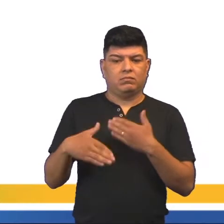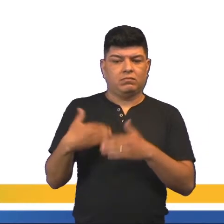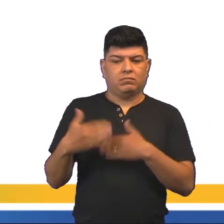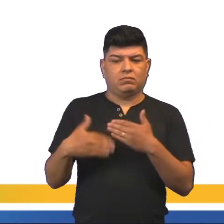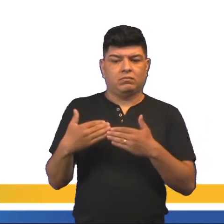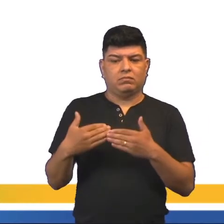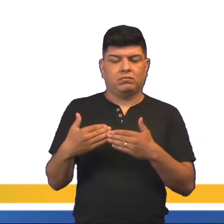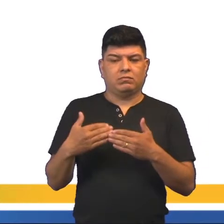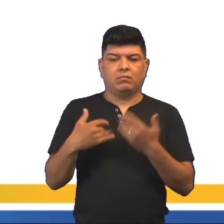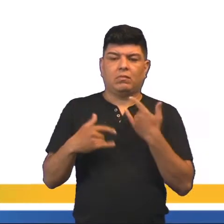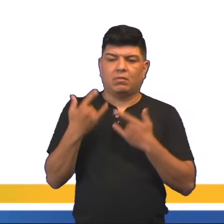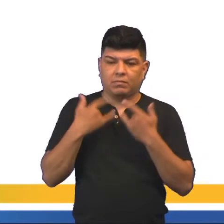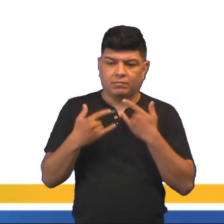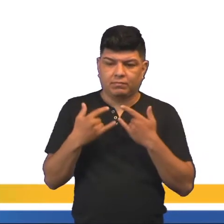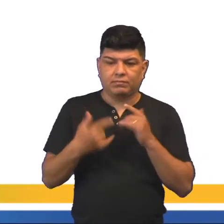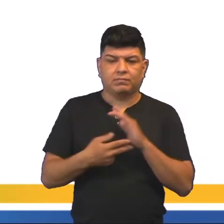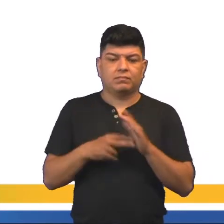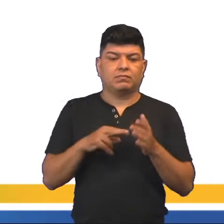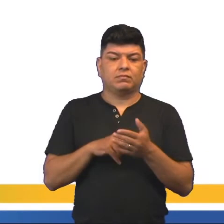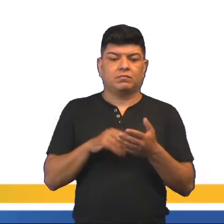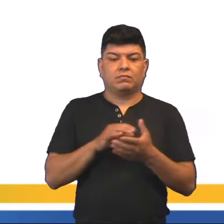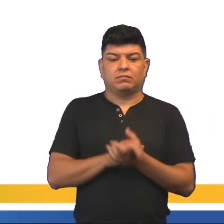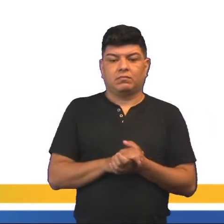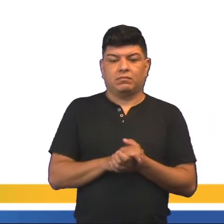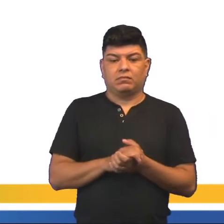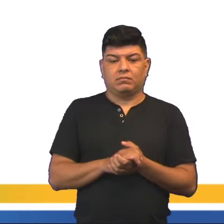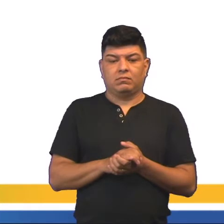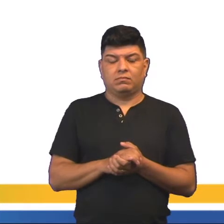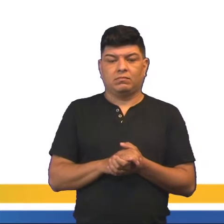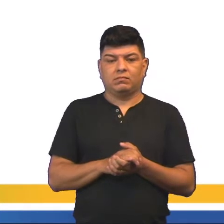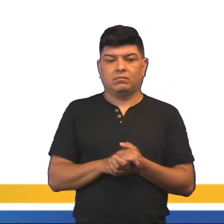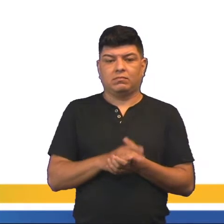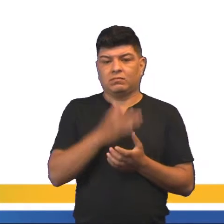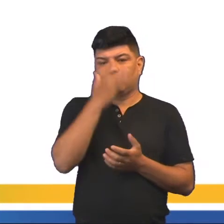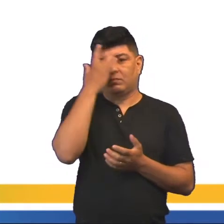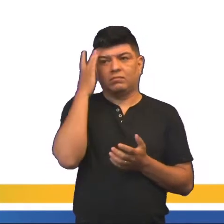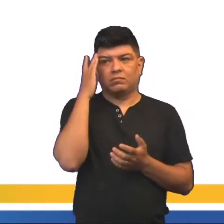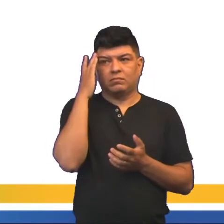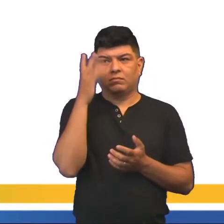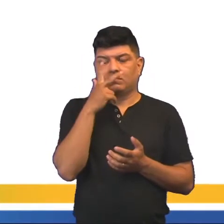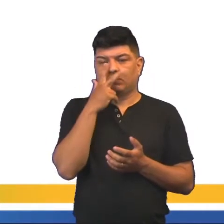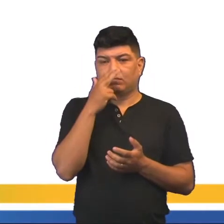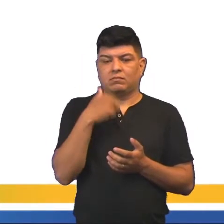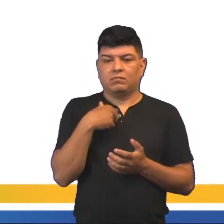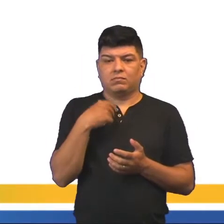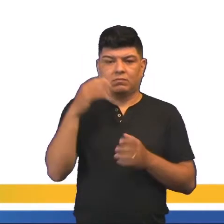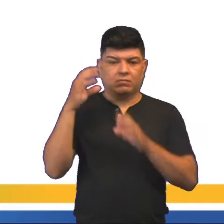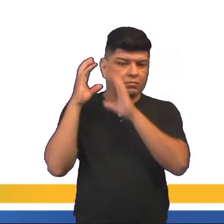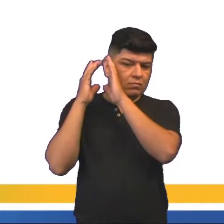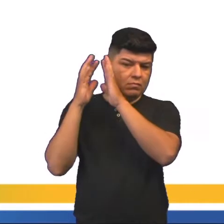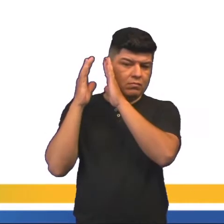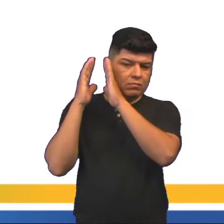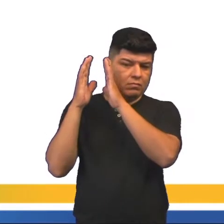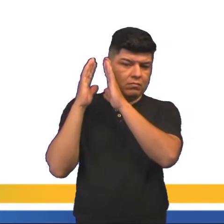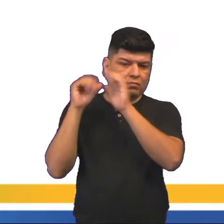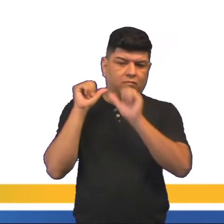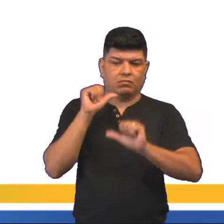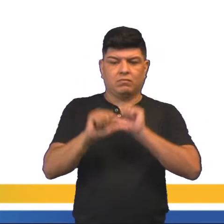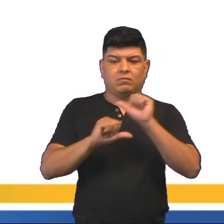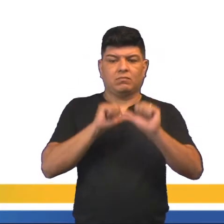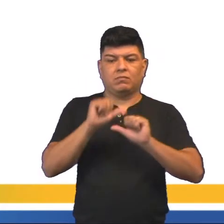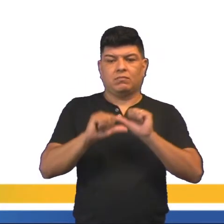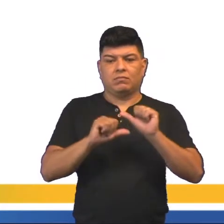uma compulsão. E o que seria isso? Nesse momento, a pessoa fica com o funcionamento do cérebro totalmente